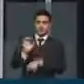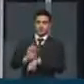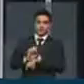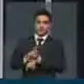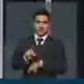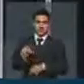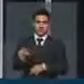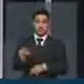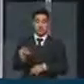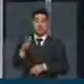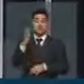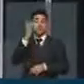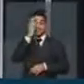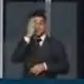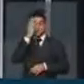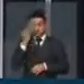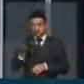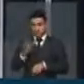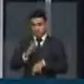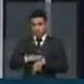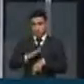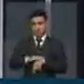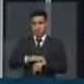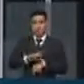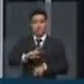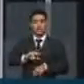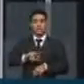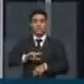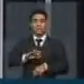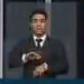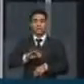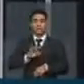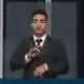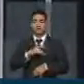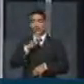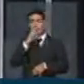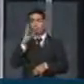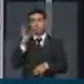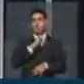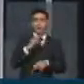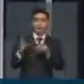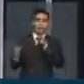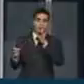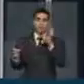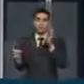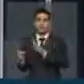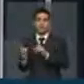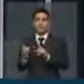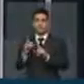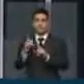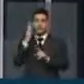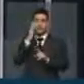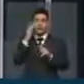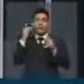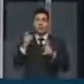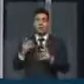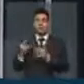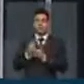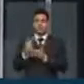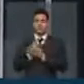momento que nós estamos construindo não é o momento apenas de apontar dedo aonde a gente acha que está errado e sim